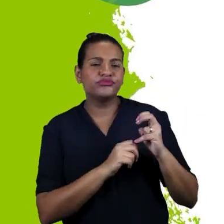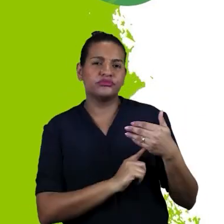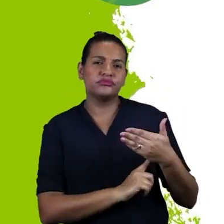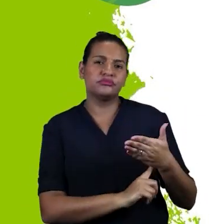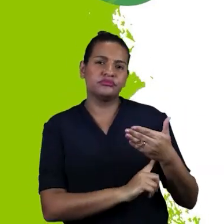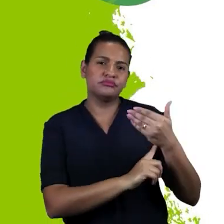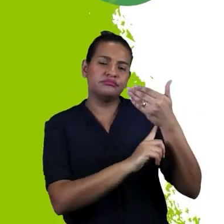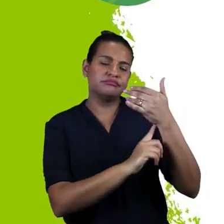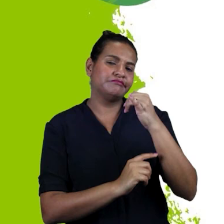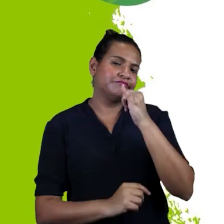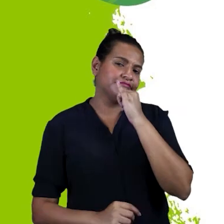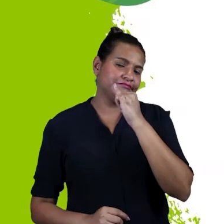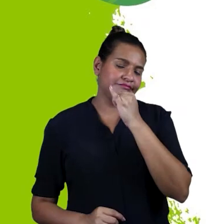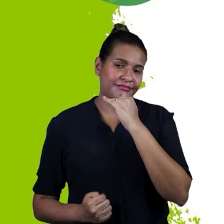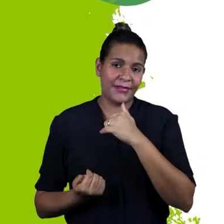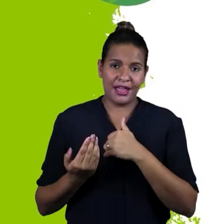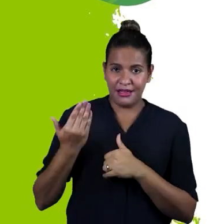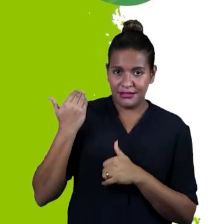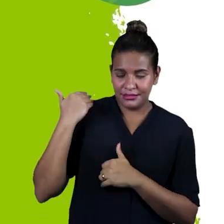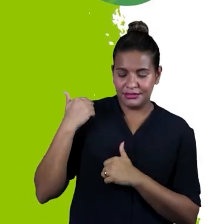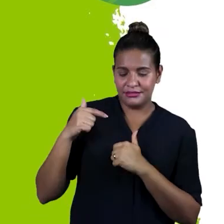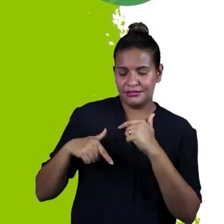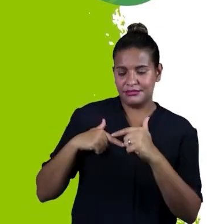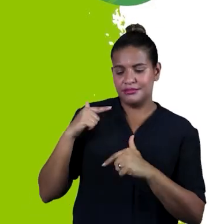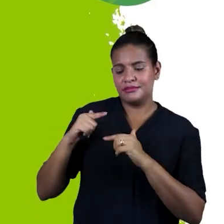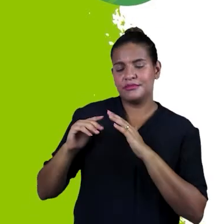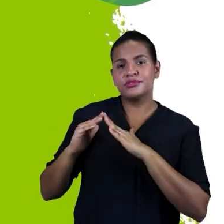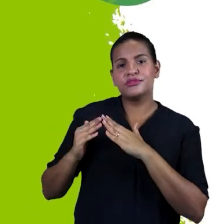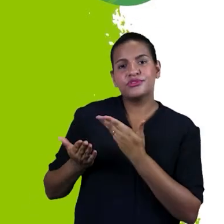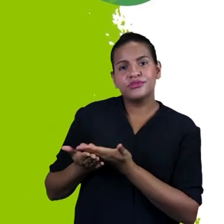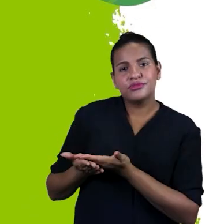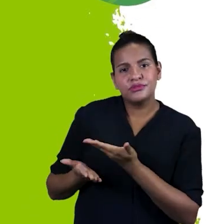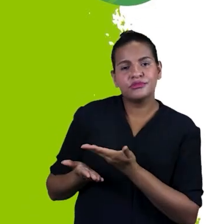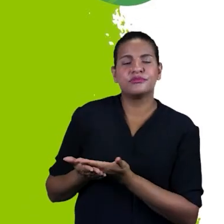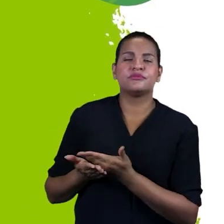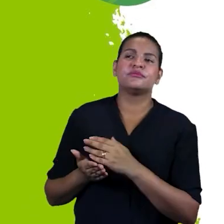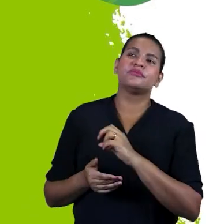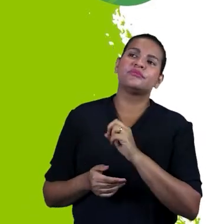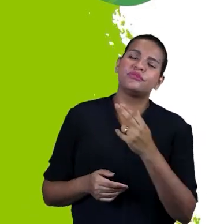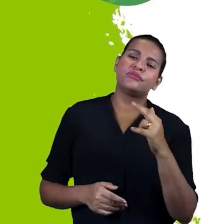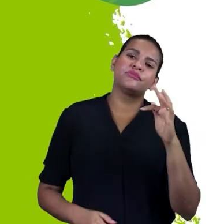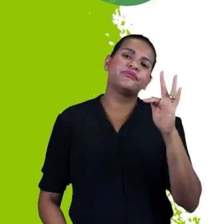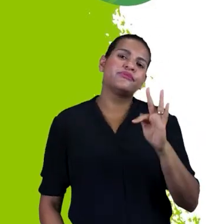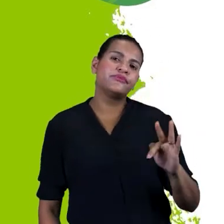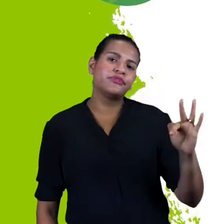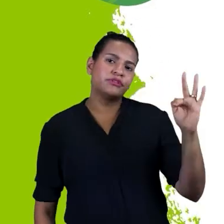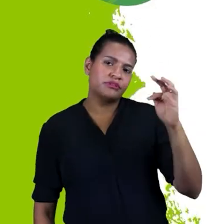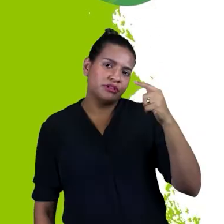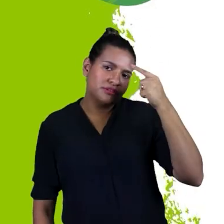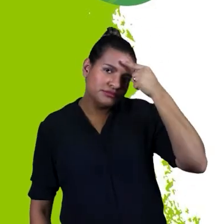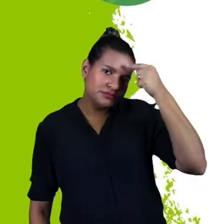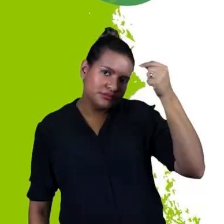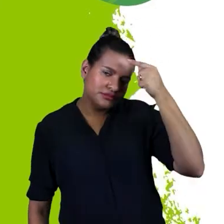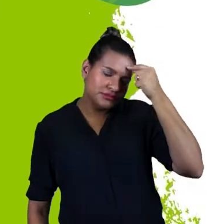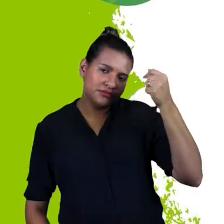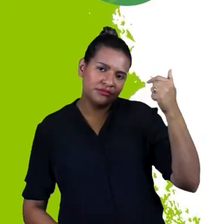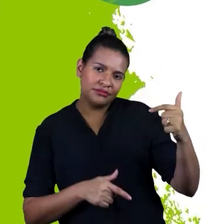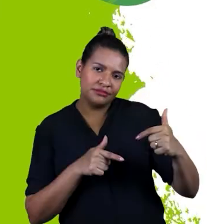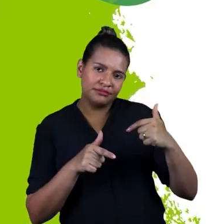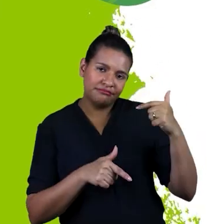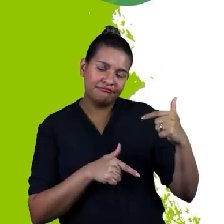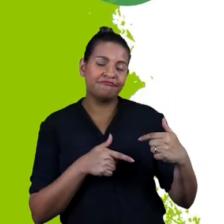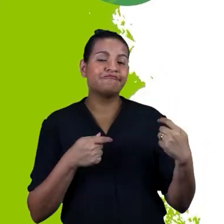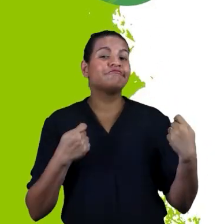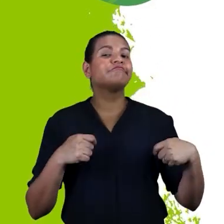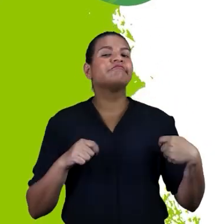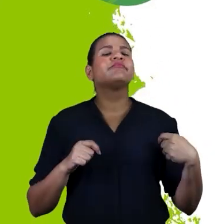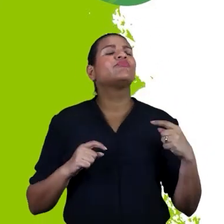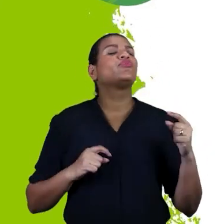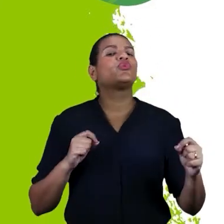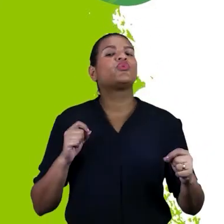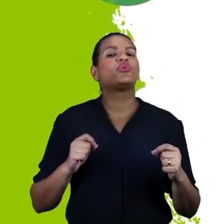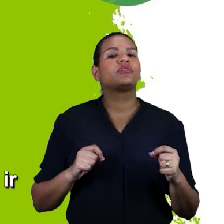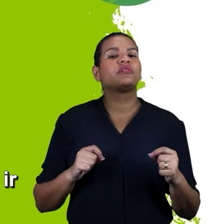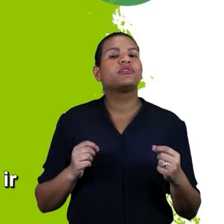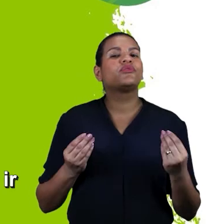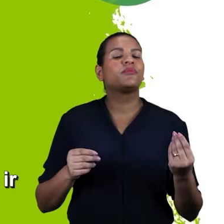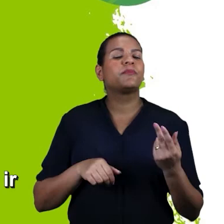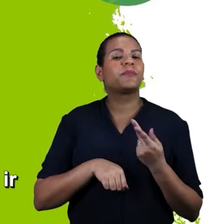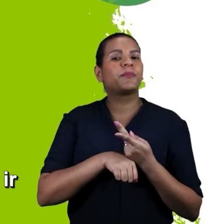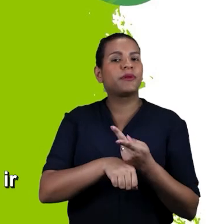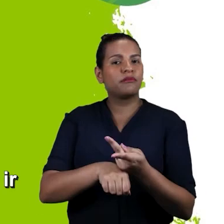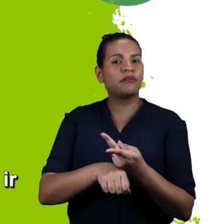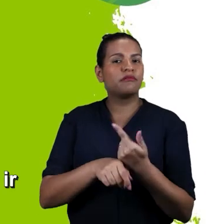é tecnológica. Antigamente, para fazer um trabalho escolar ou um trabalho de uma graduação,